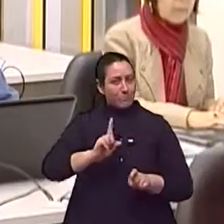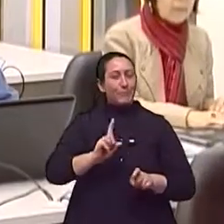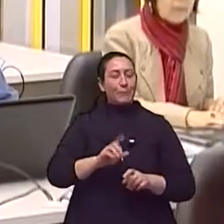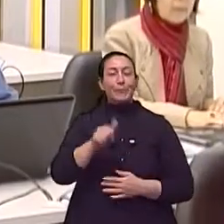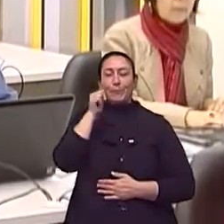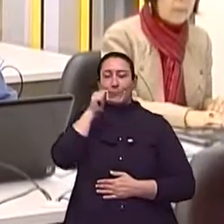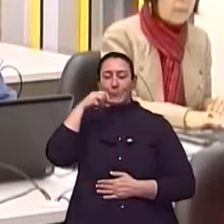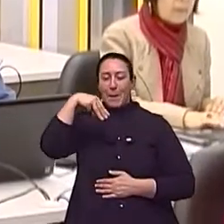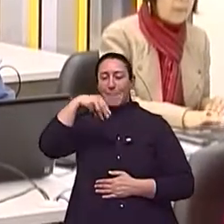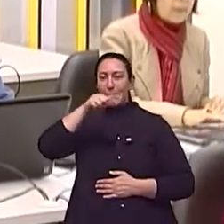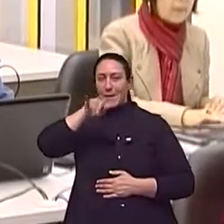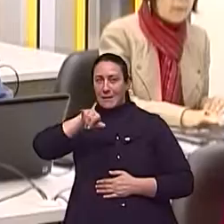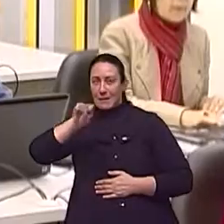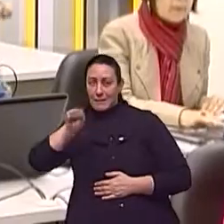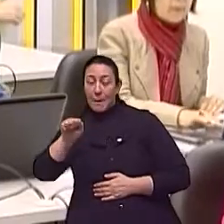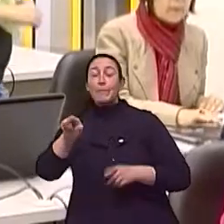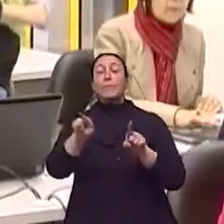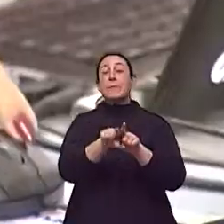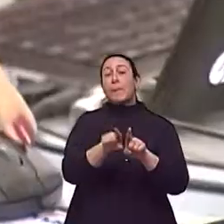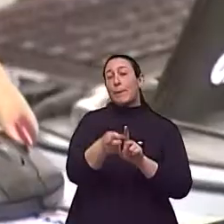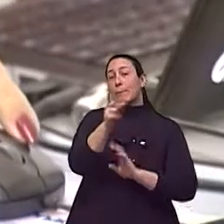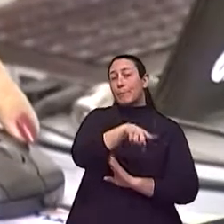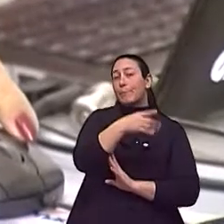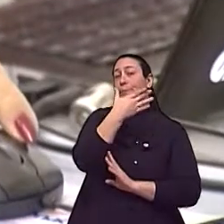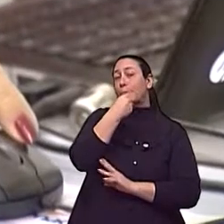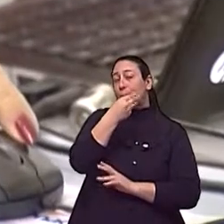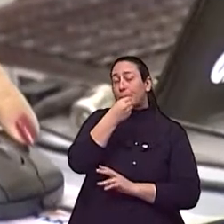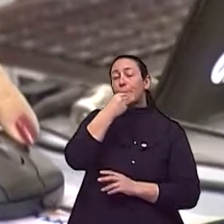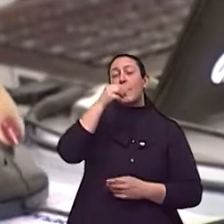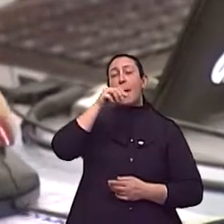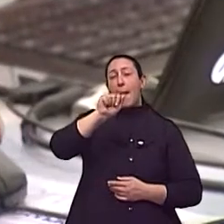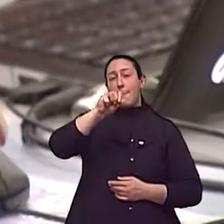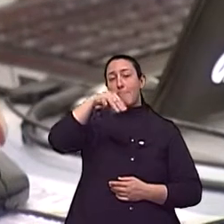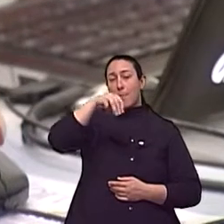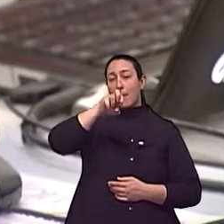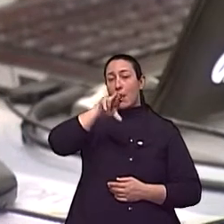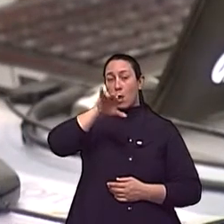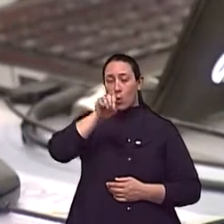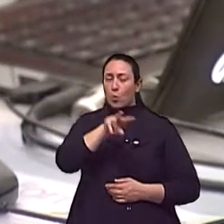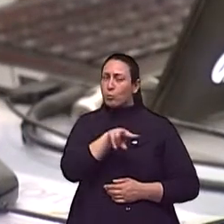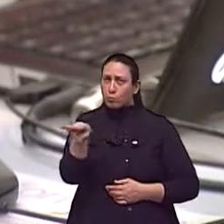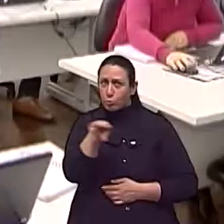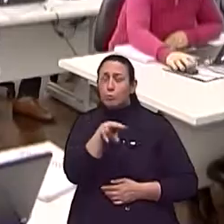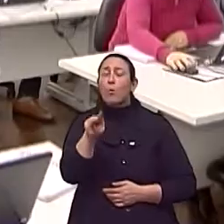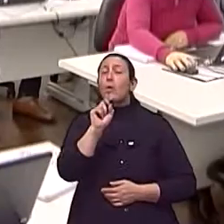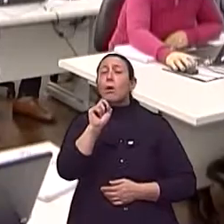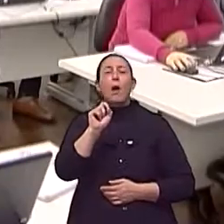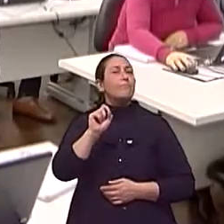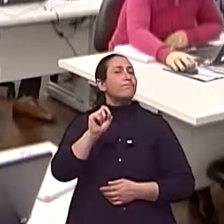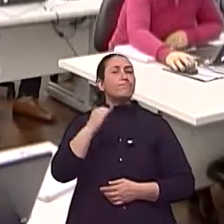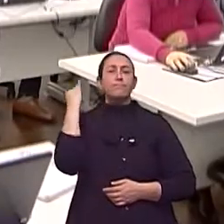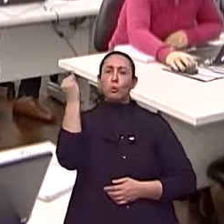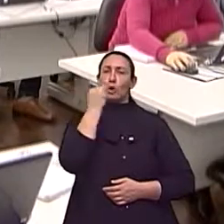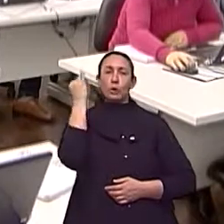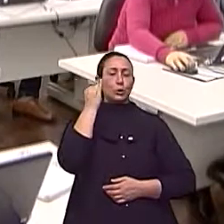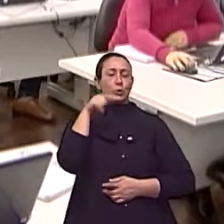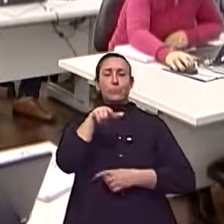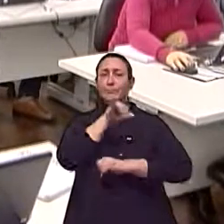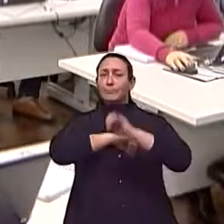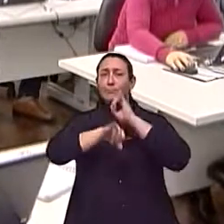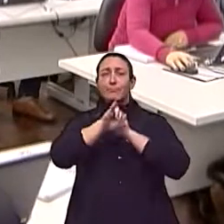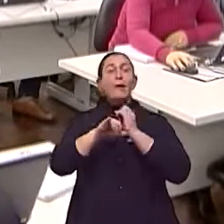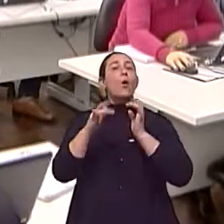e Américo aluno da Professora Tânia a necessidade de comunicação com os filhos e amigos foi o principal